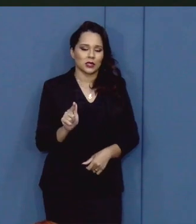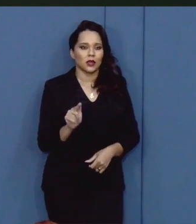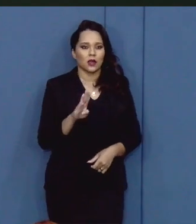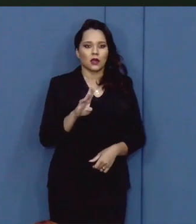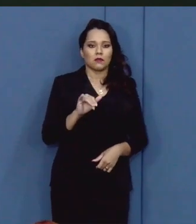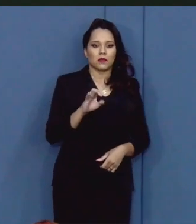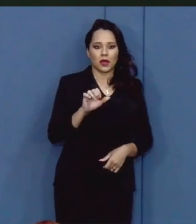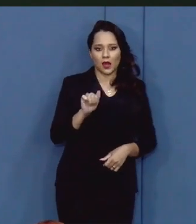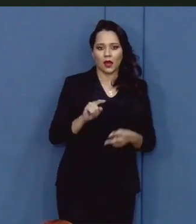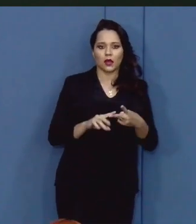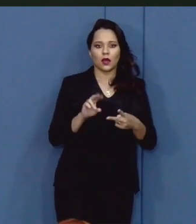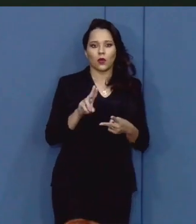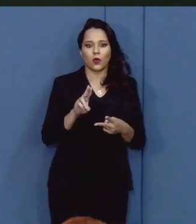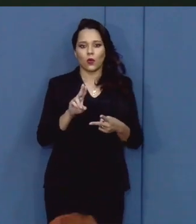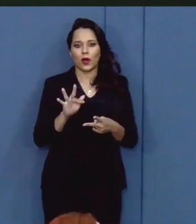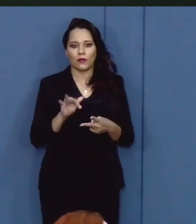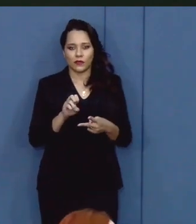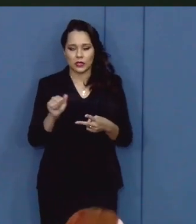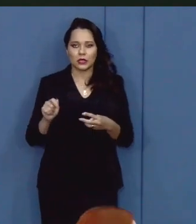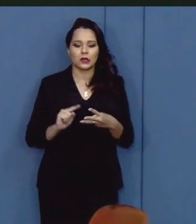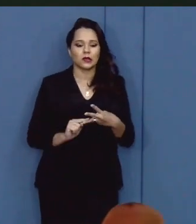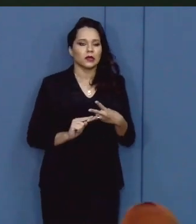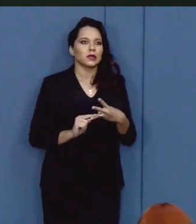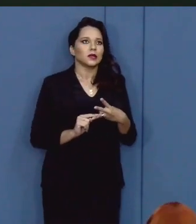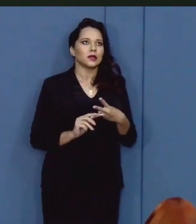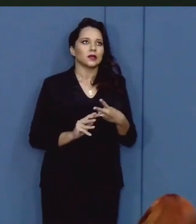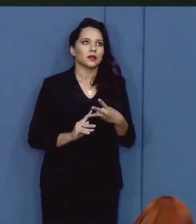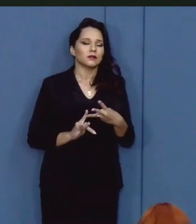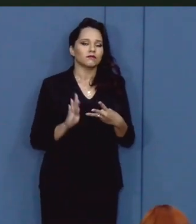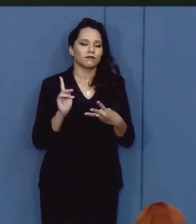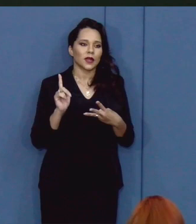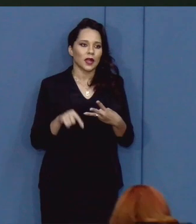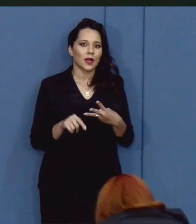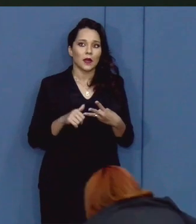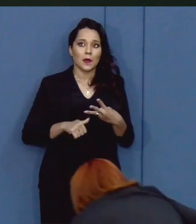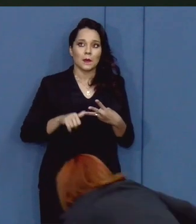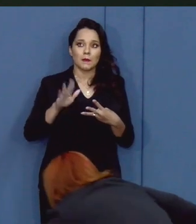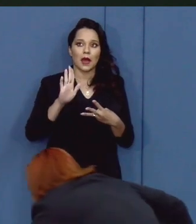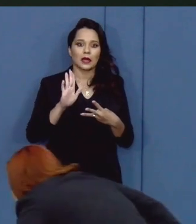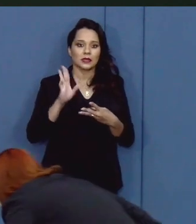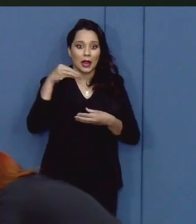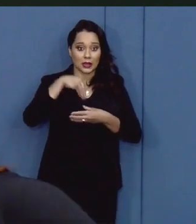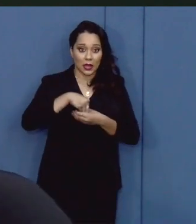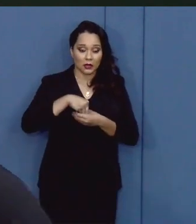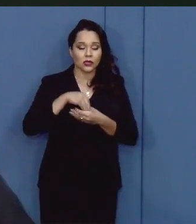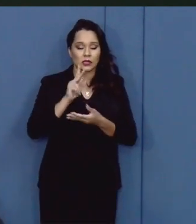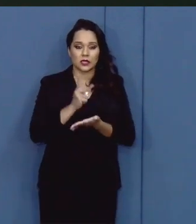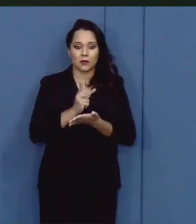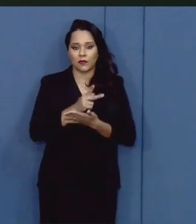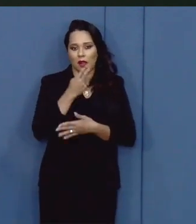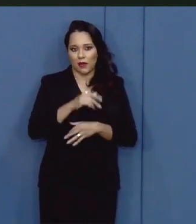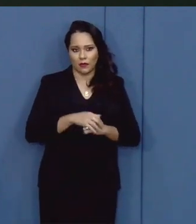EPA, UFSA, né, são, mas lá dentro a gente sempre